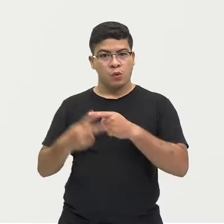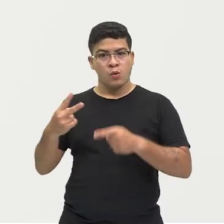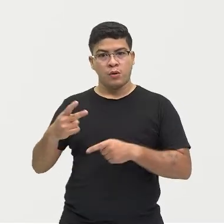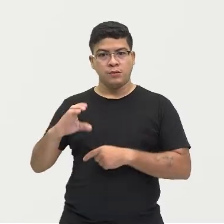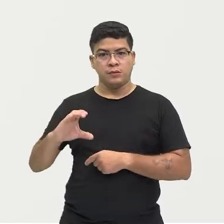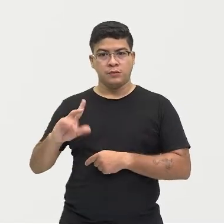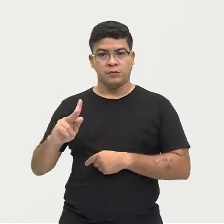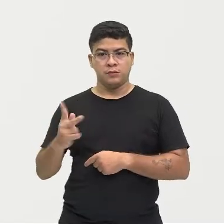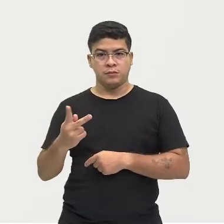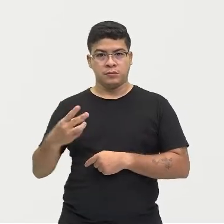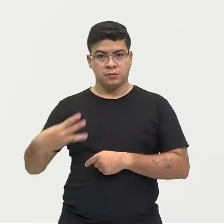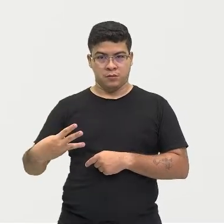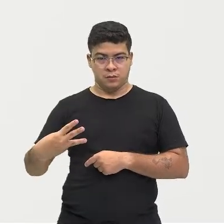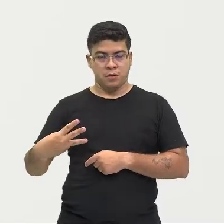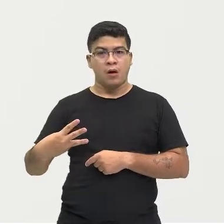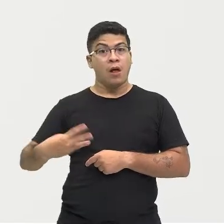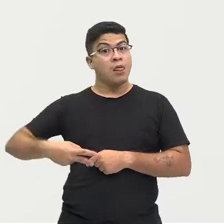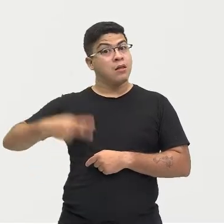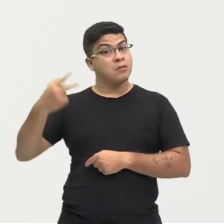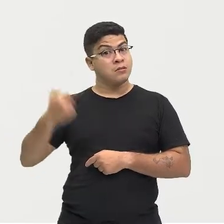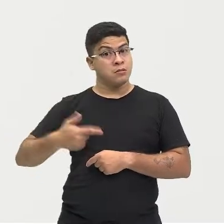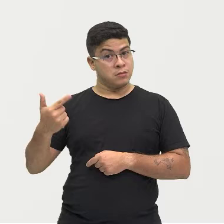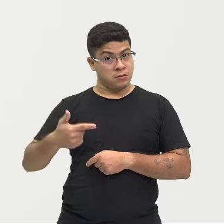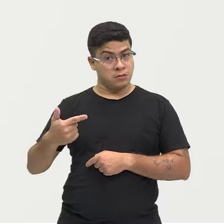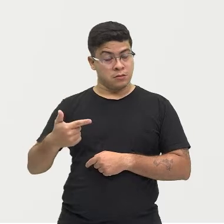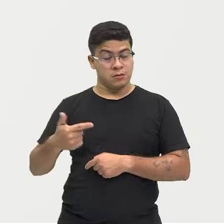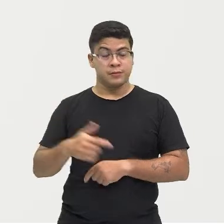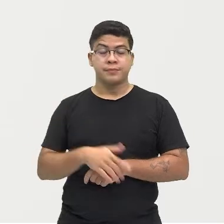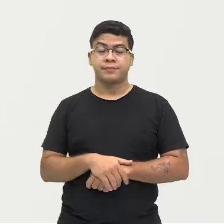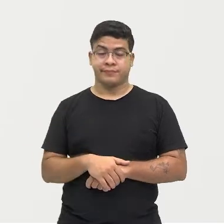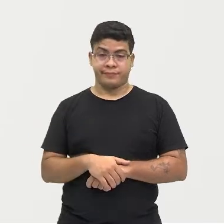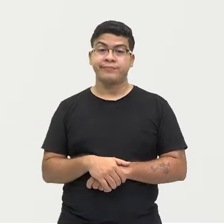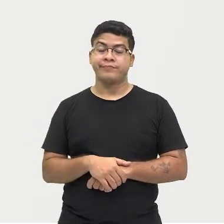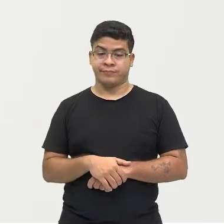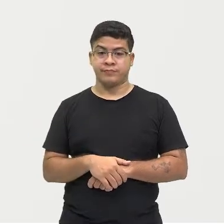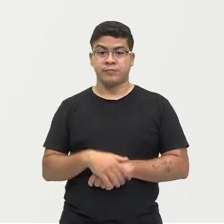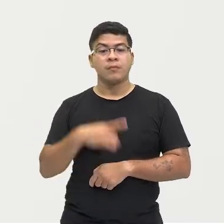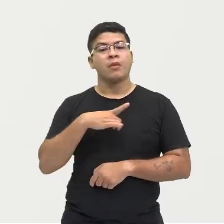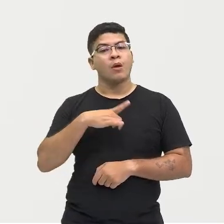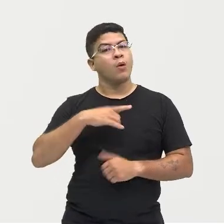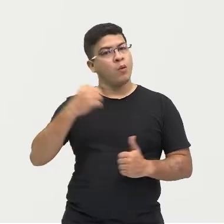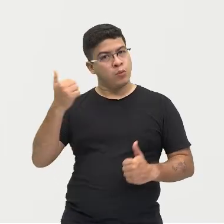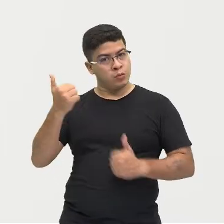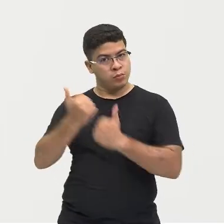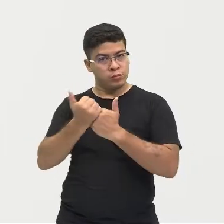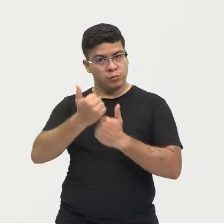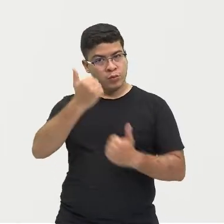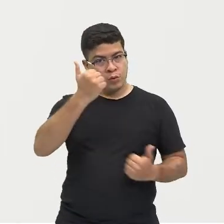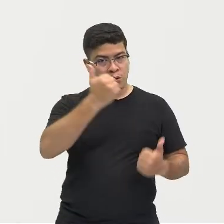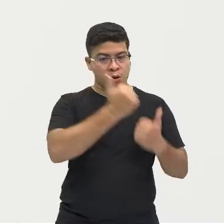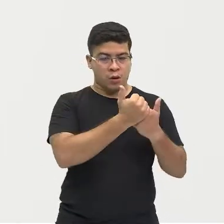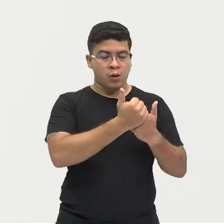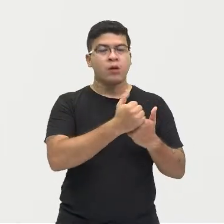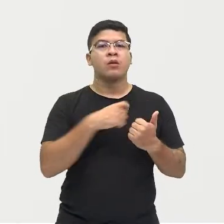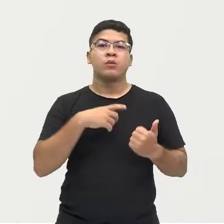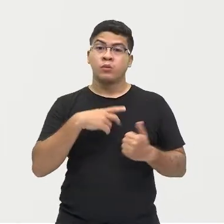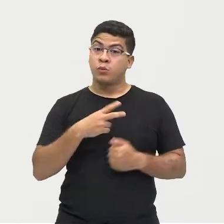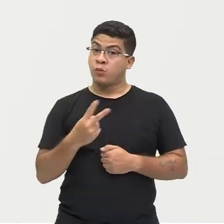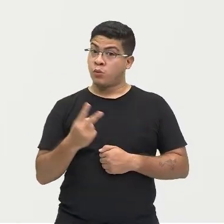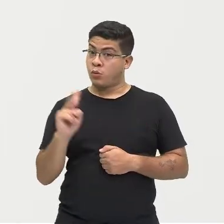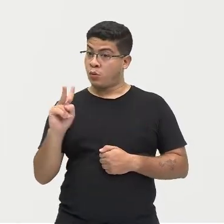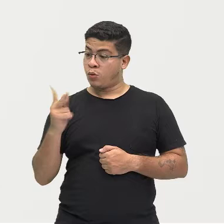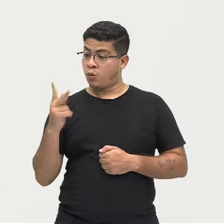não necessariamente o metil, mas são 2 radicais, ou seja, ocorreu a substituição de 2